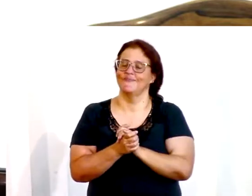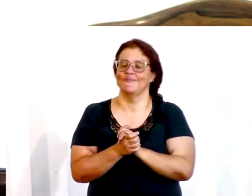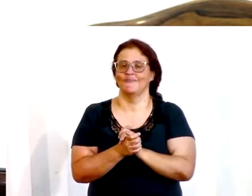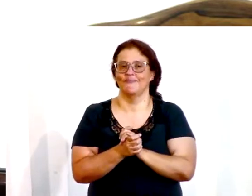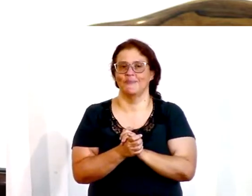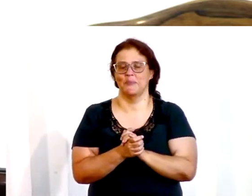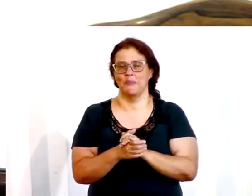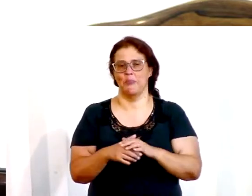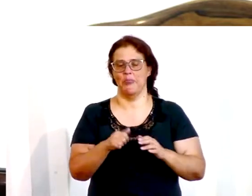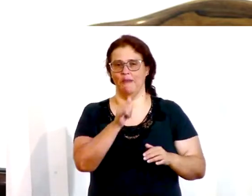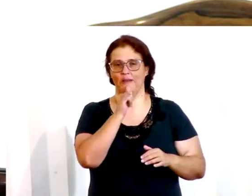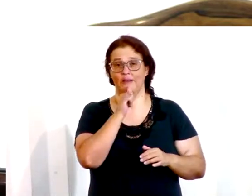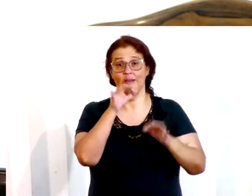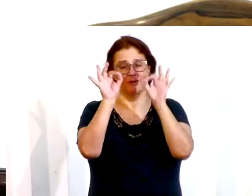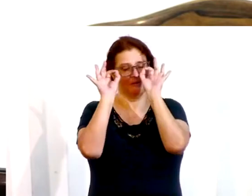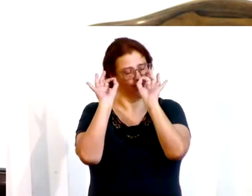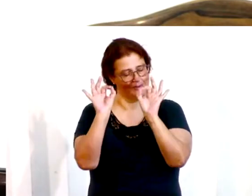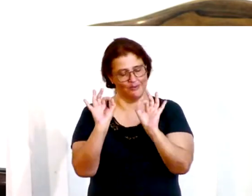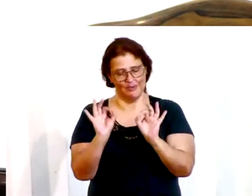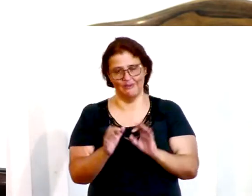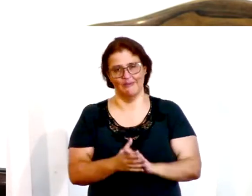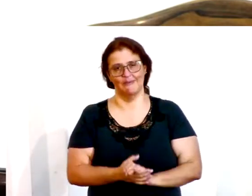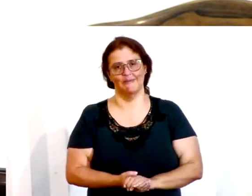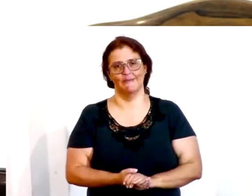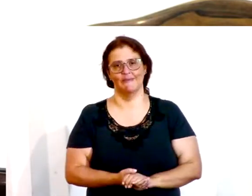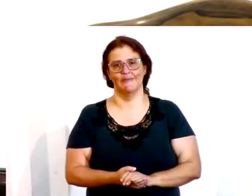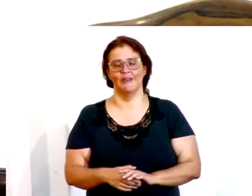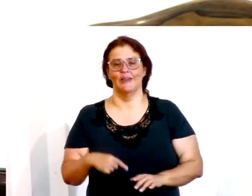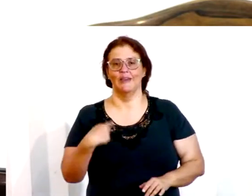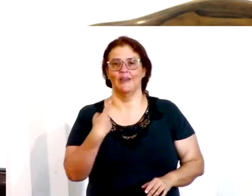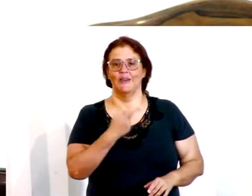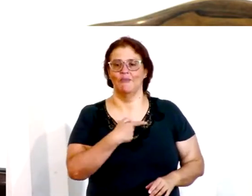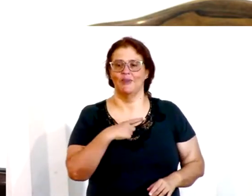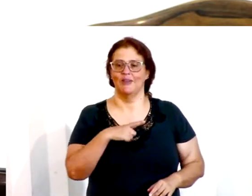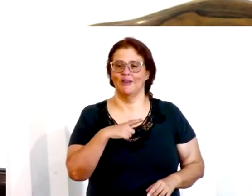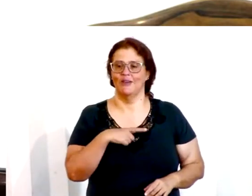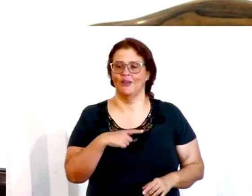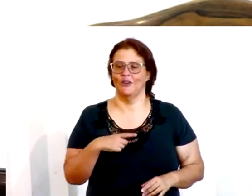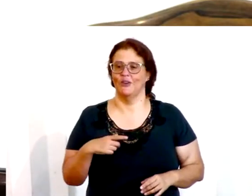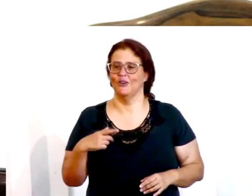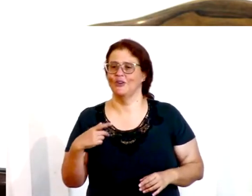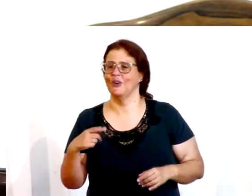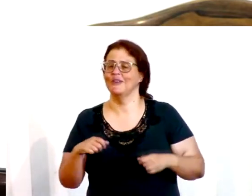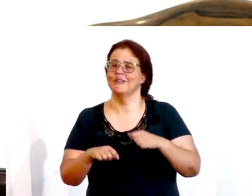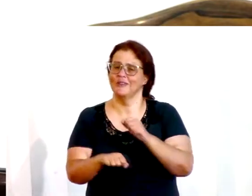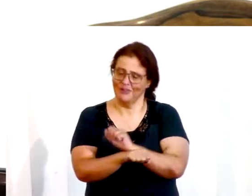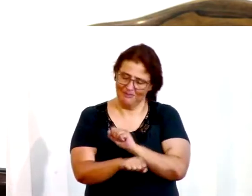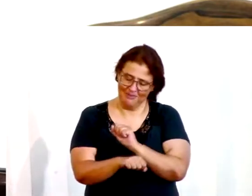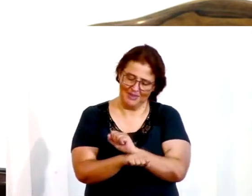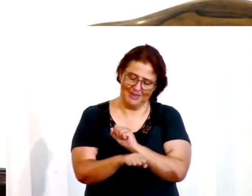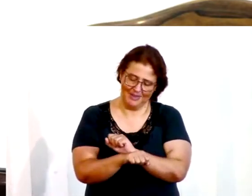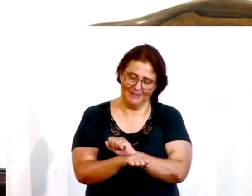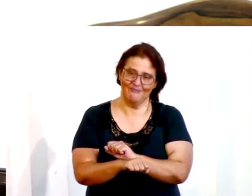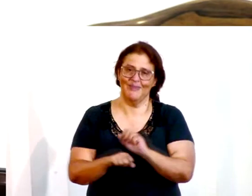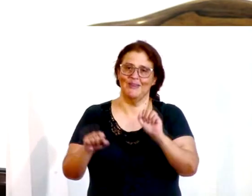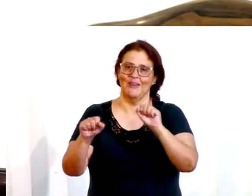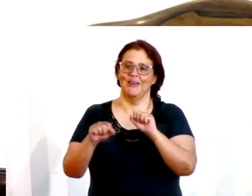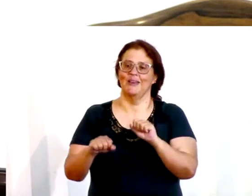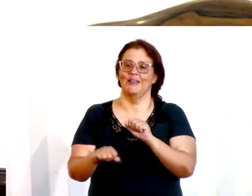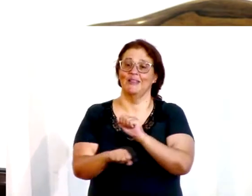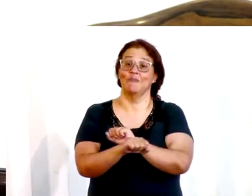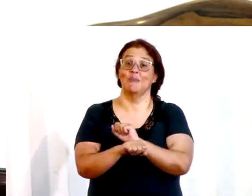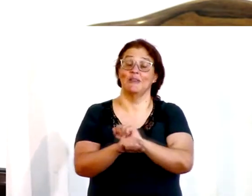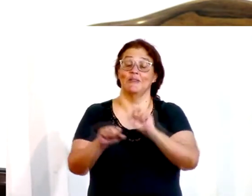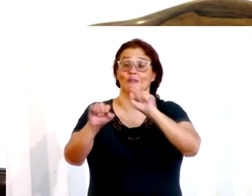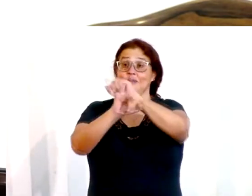perfeito para nós buscarmos a perfeição nele, enquanto estamos aqui aguardando a glória. Por isso Paulo também